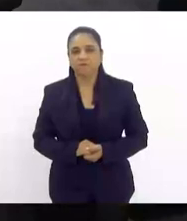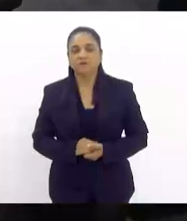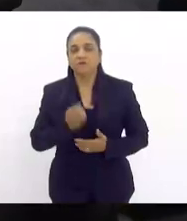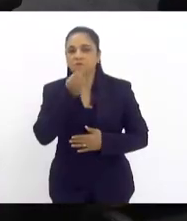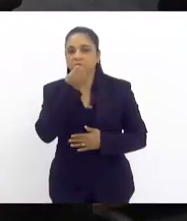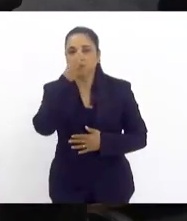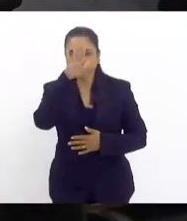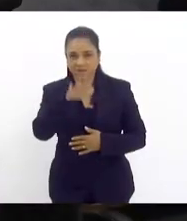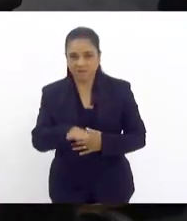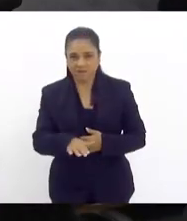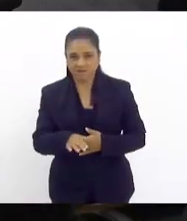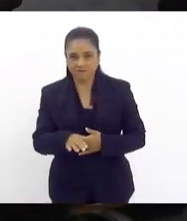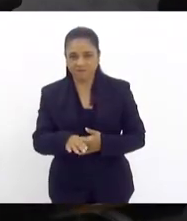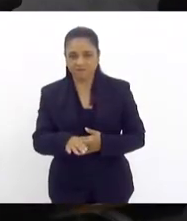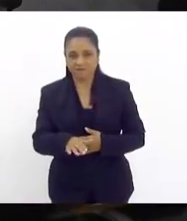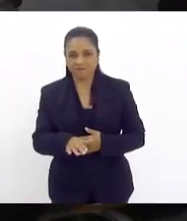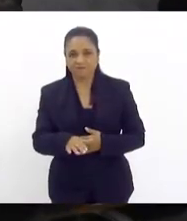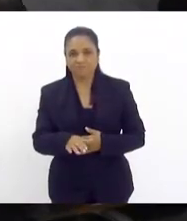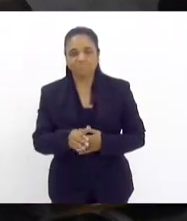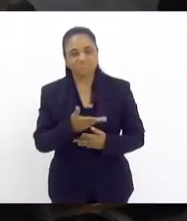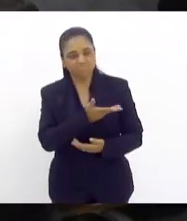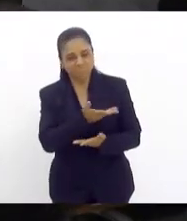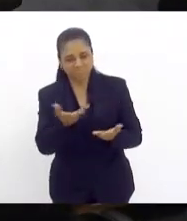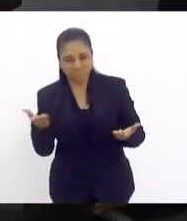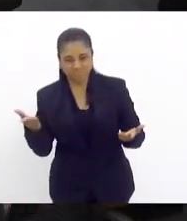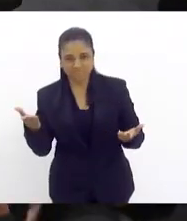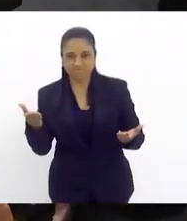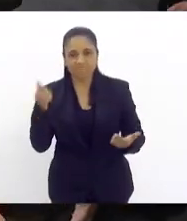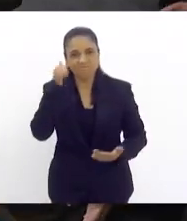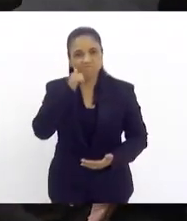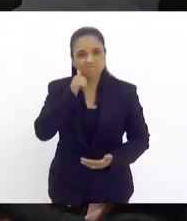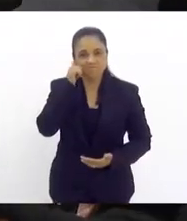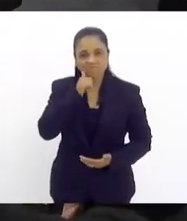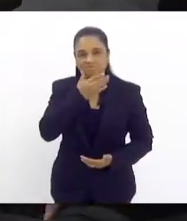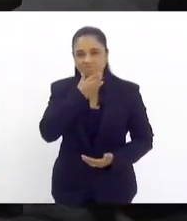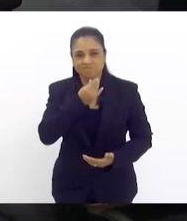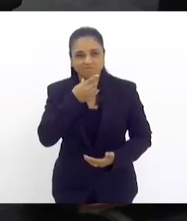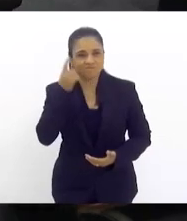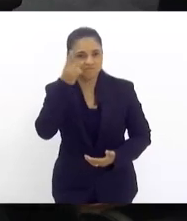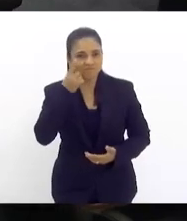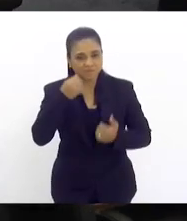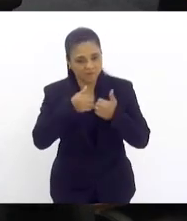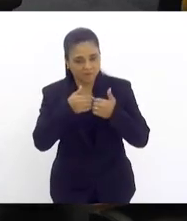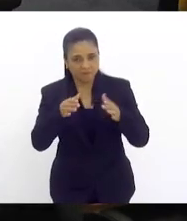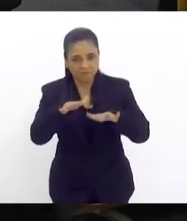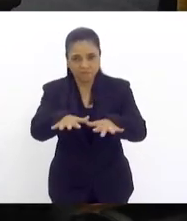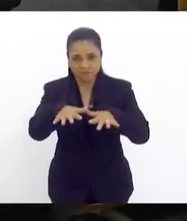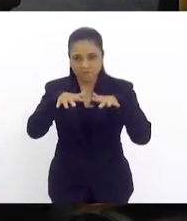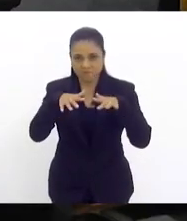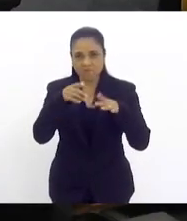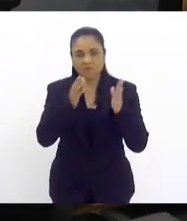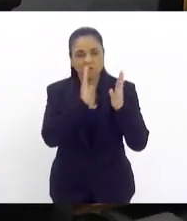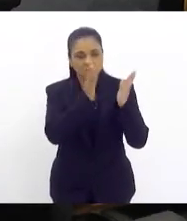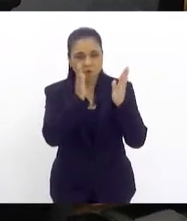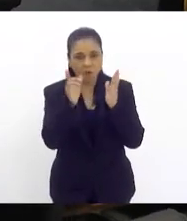Boa tarde, nobres colegas, senhoras deputadas e deputados. Está reaberta a sessão, passe a ordem do